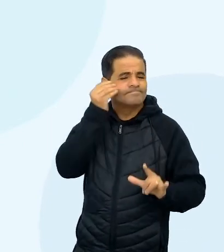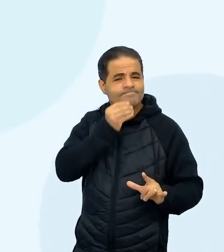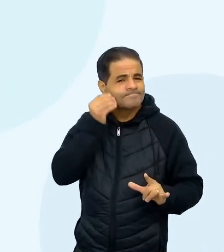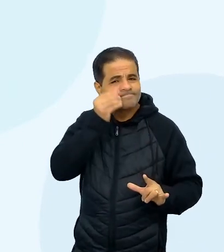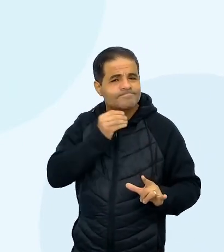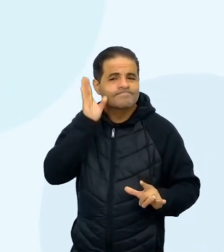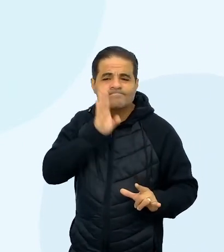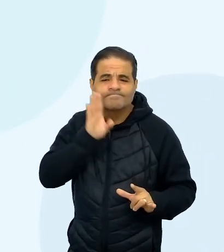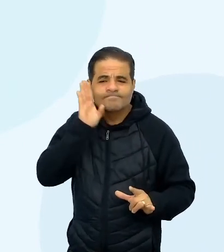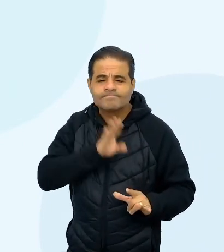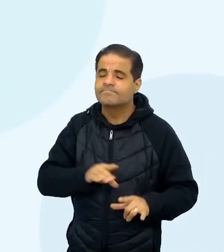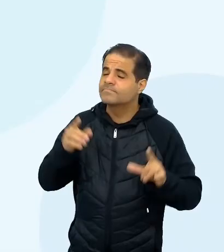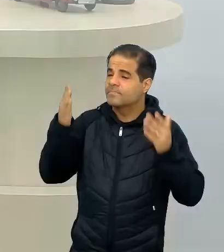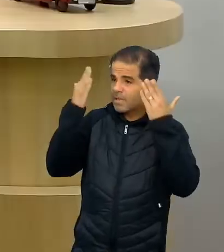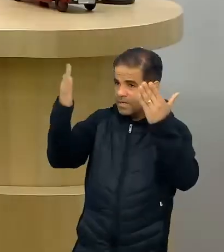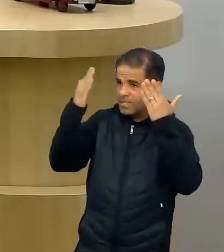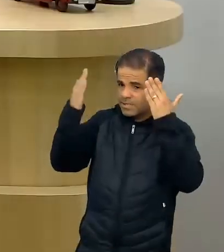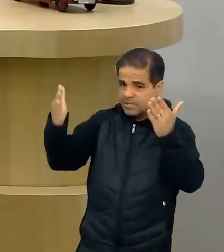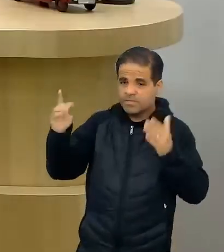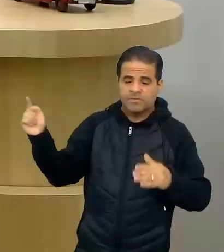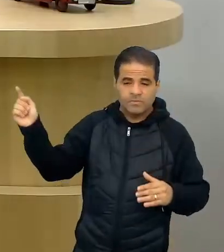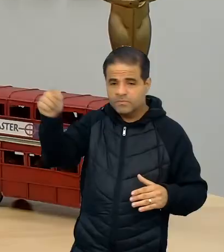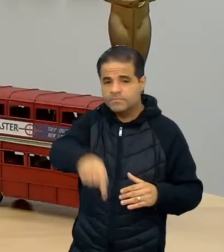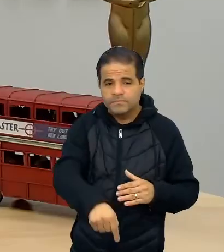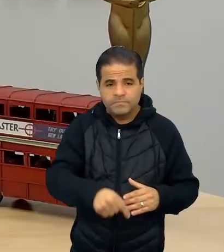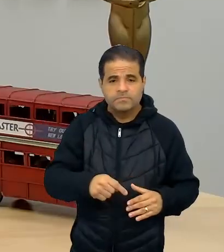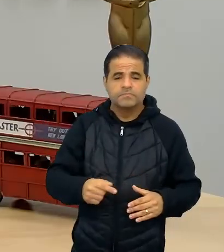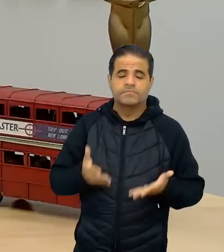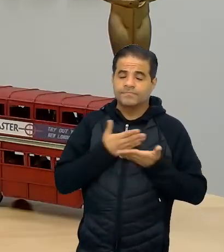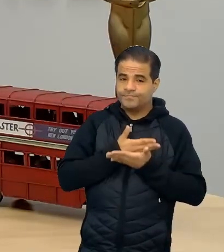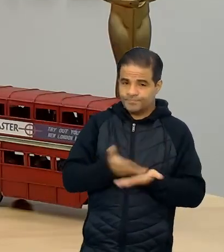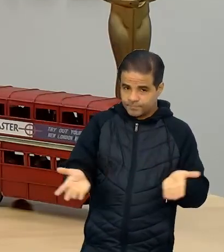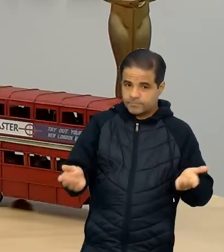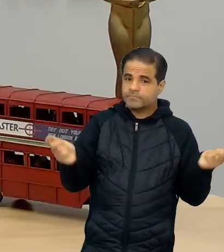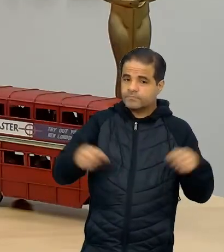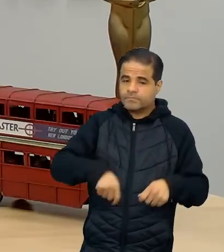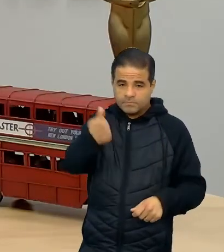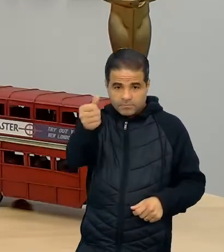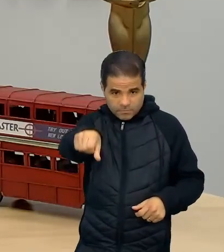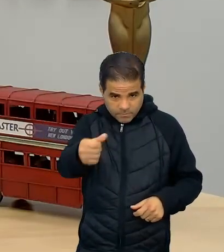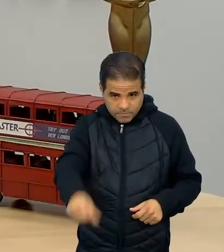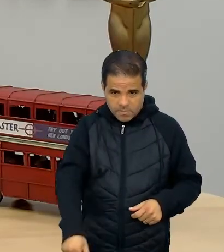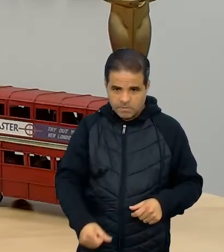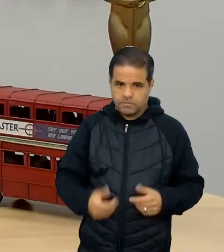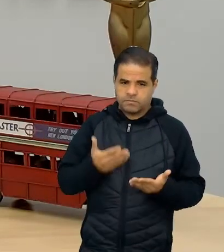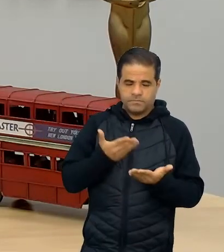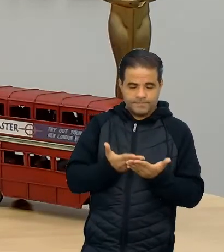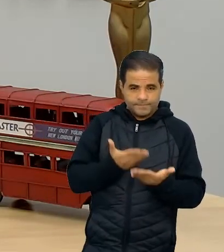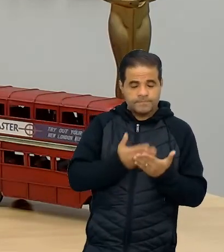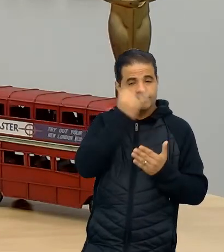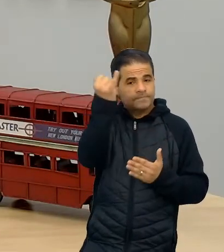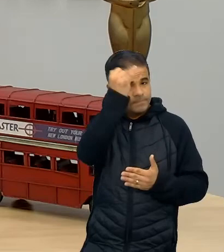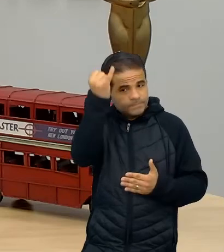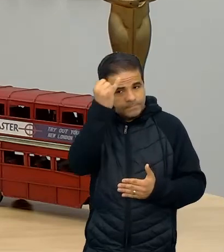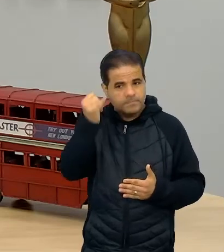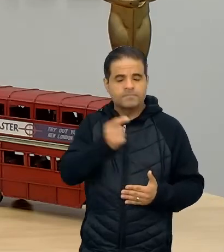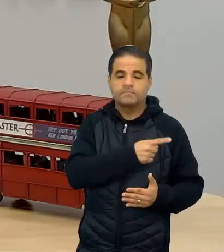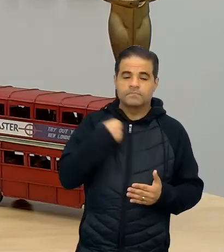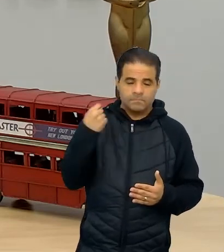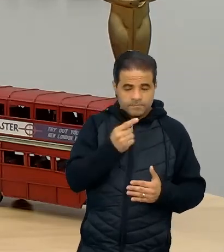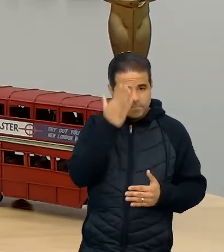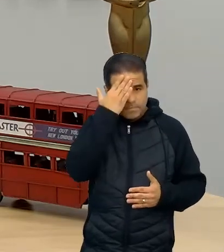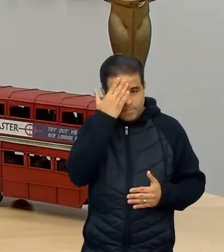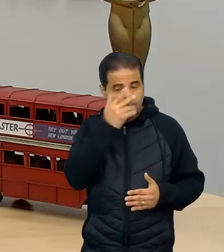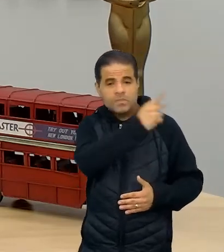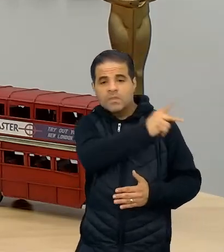Bacana. Então, eu agradeço, espero que os nossos estudantes tenham gostado, que eles possam avaliar a nossa aula. Eu gosto, eu acho que é importante a gente saber